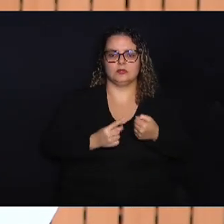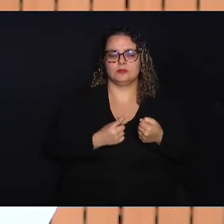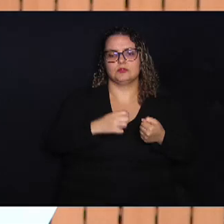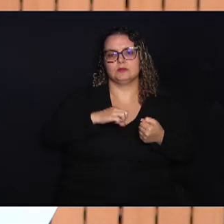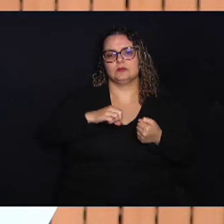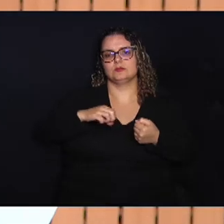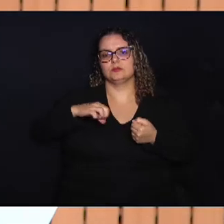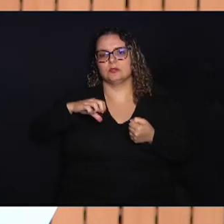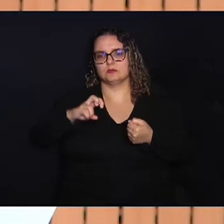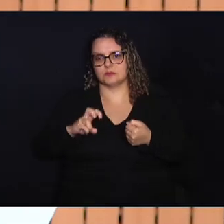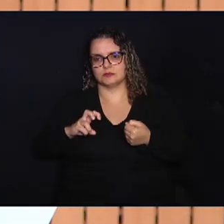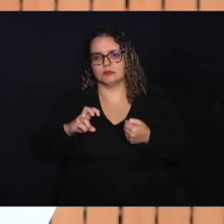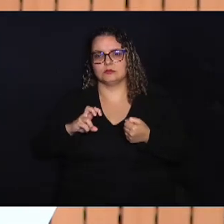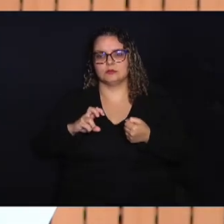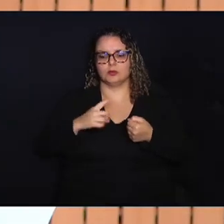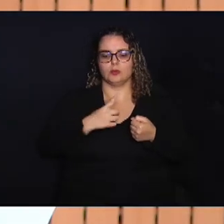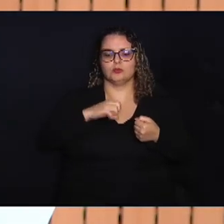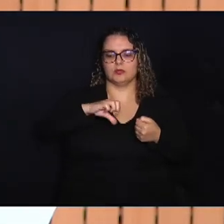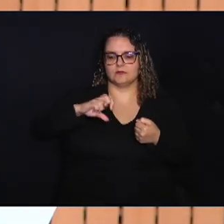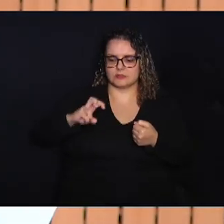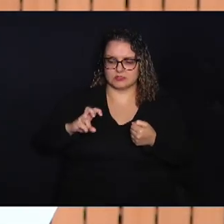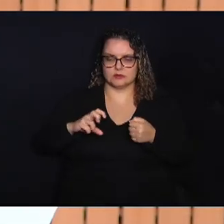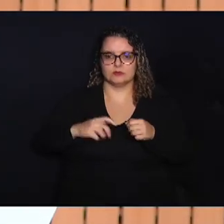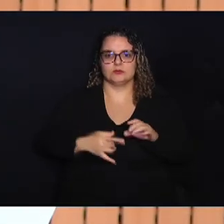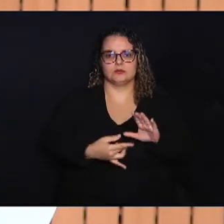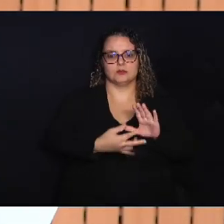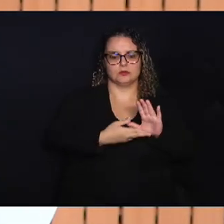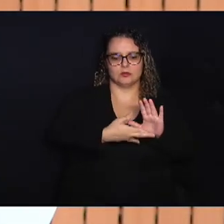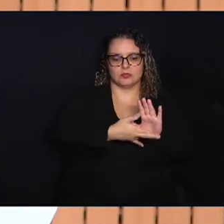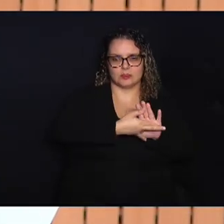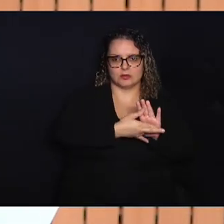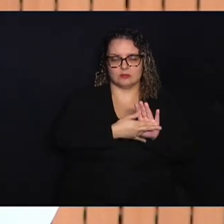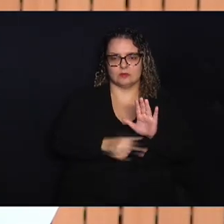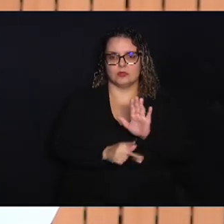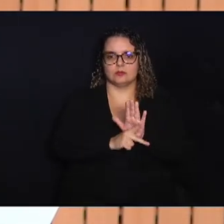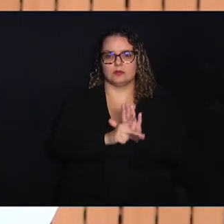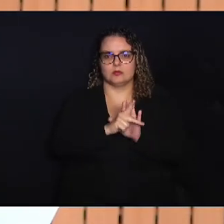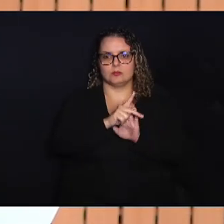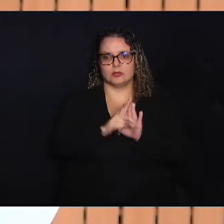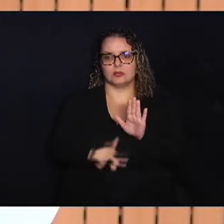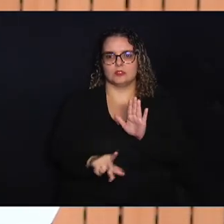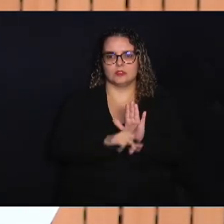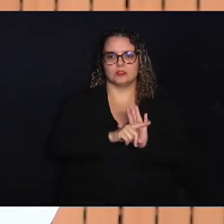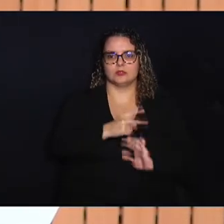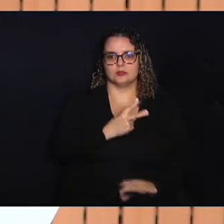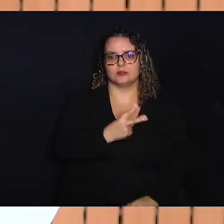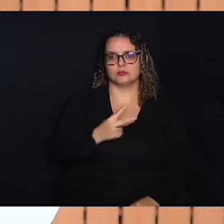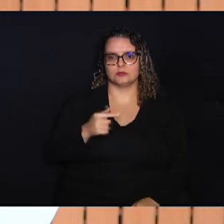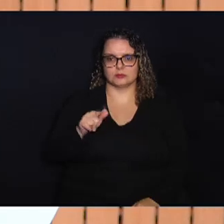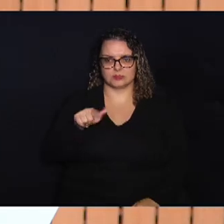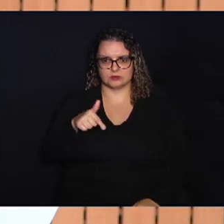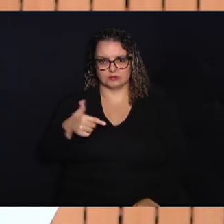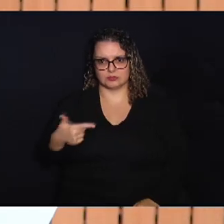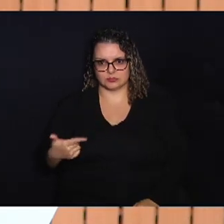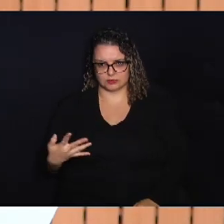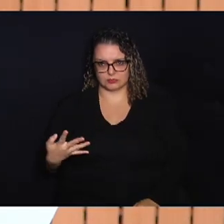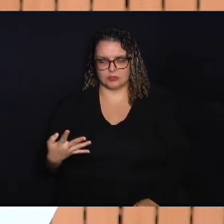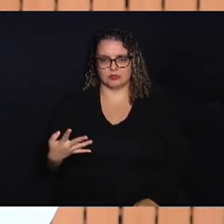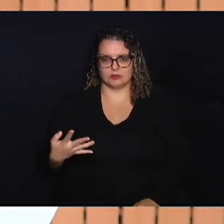do Regimento Interno da Câmara Municipal de Campinas, o projeto de lei número 227/24,